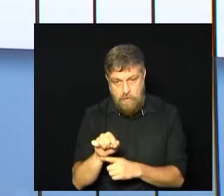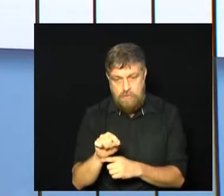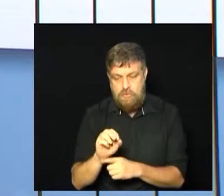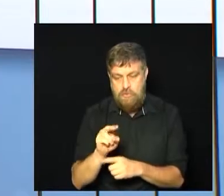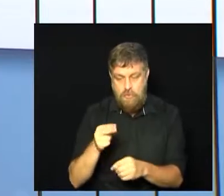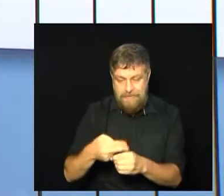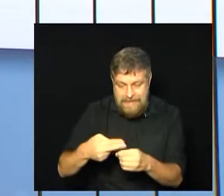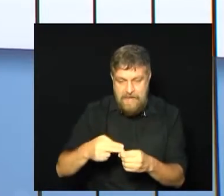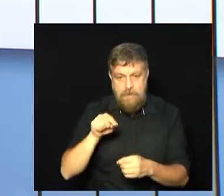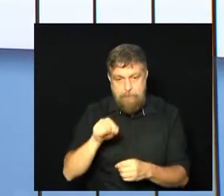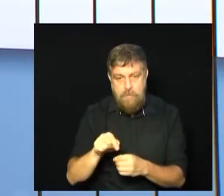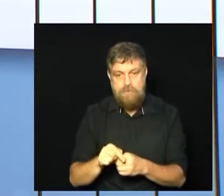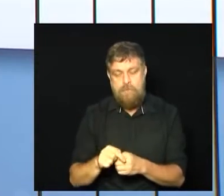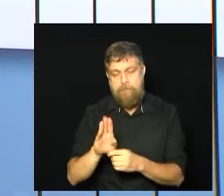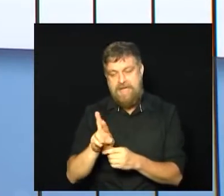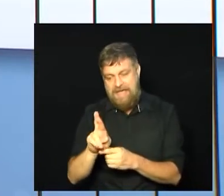São